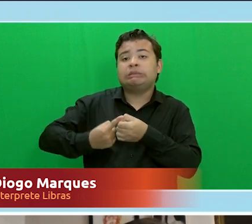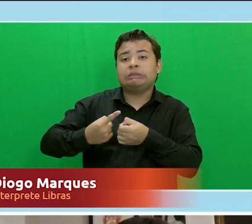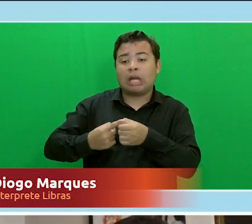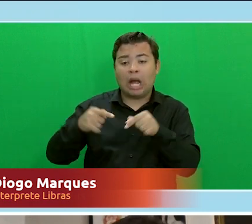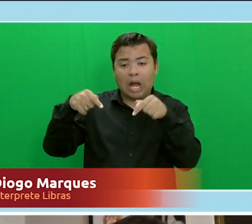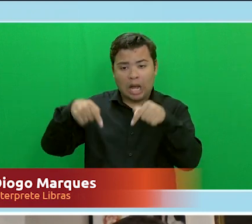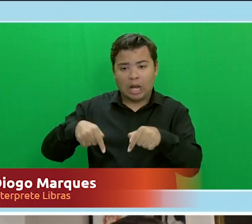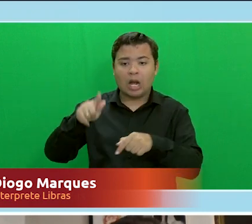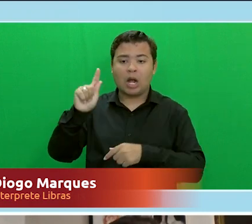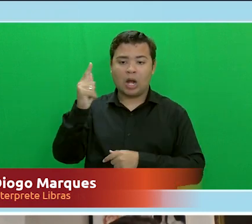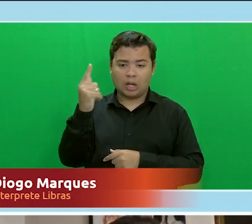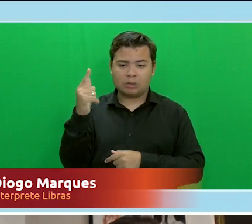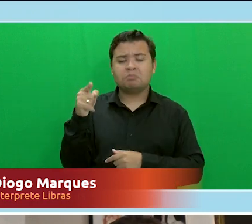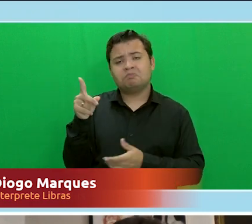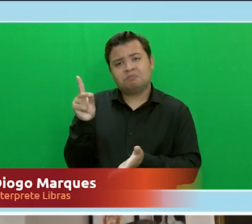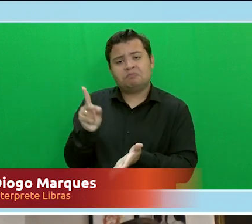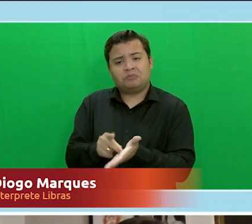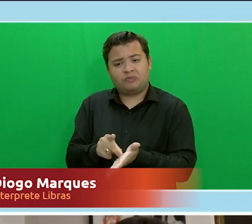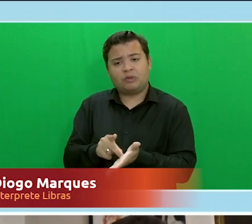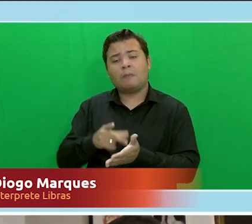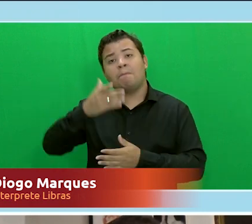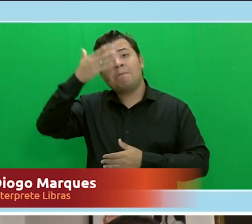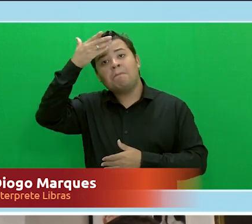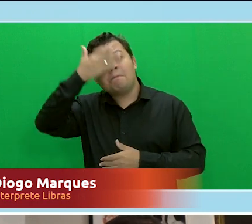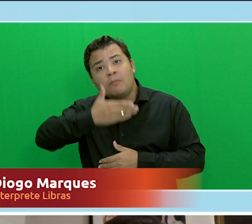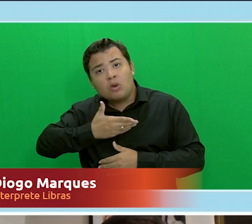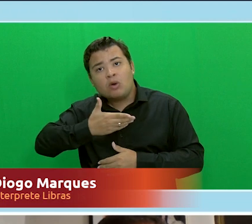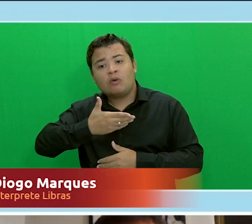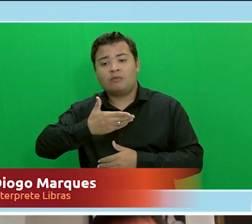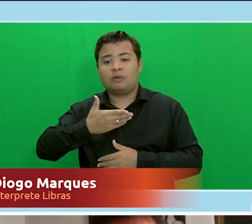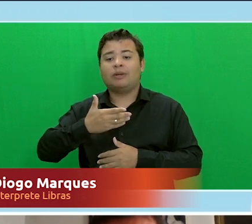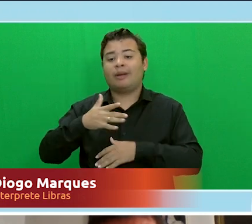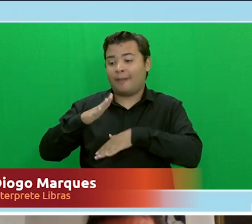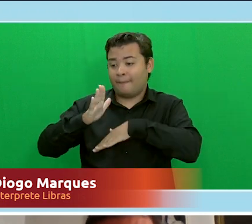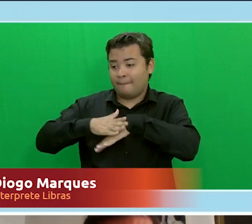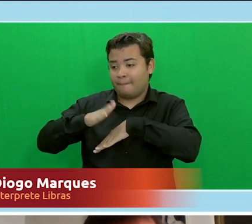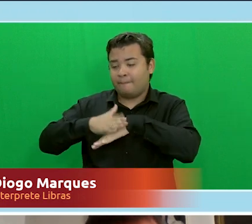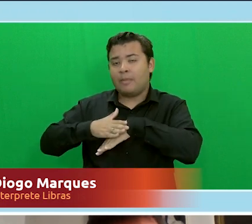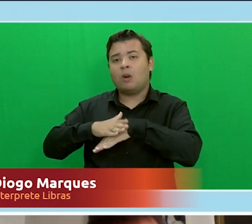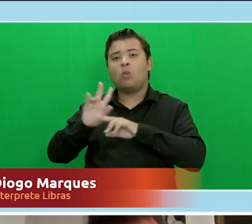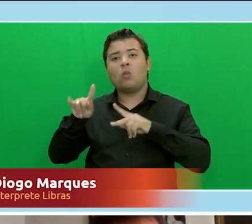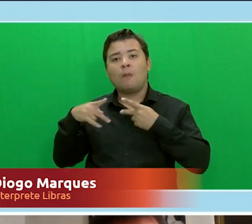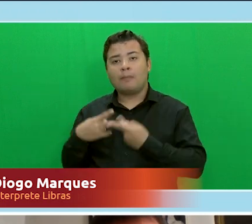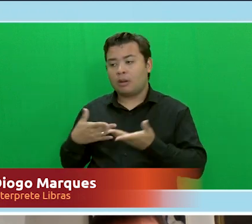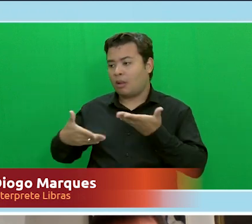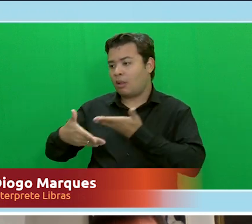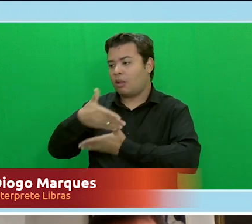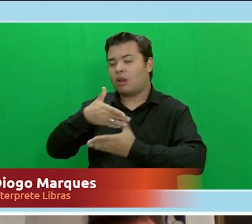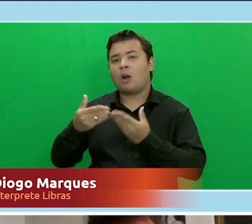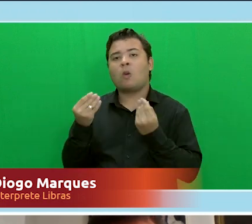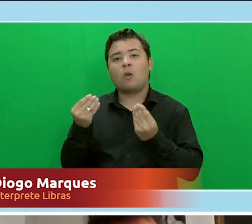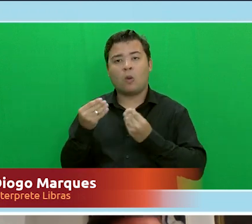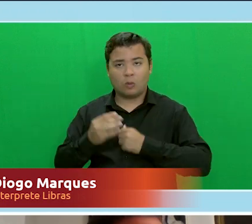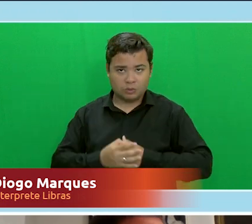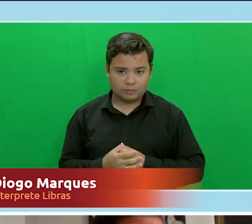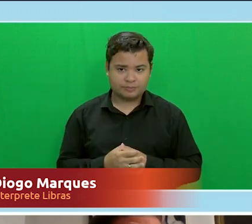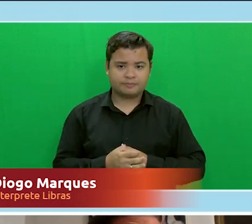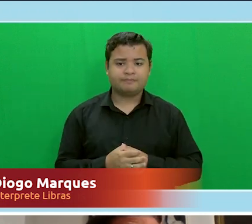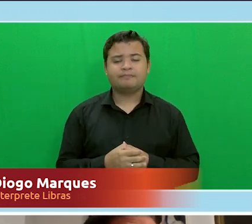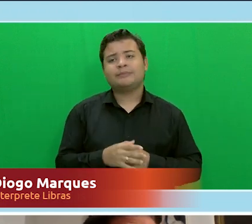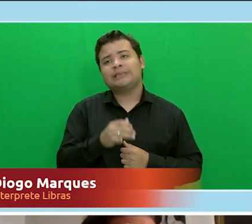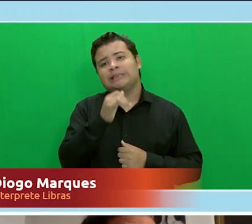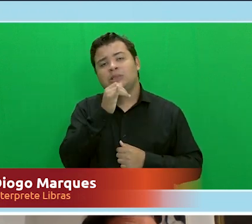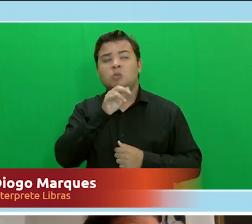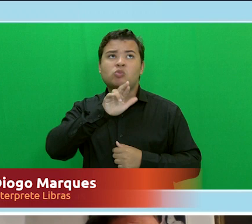cidade ela é a materialização prático, sensível das ações e relações humanas.